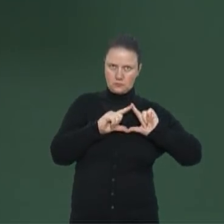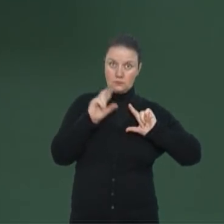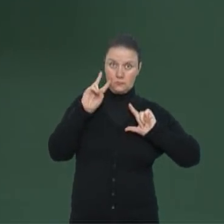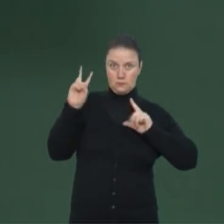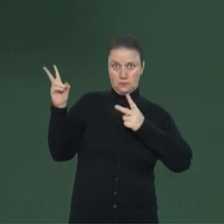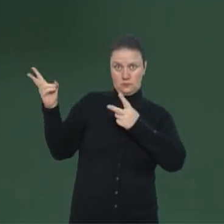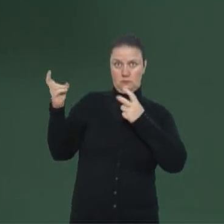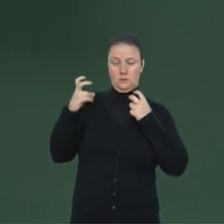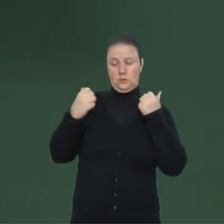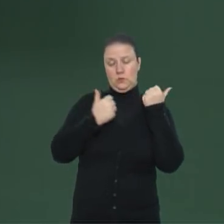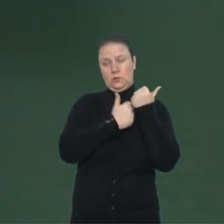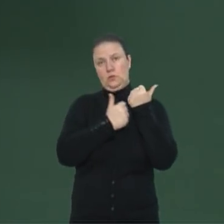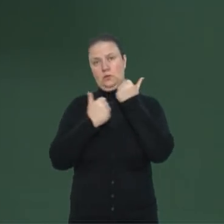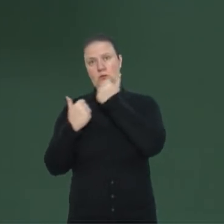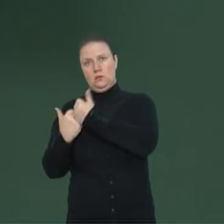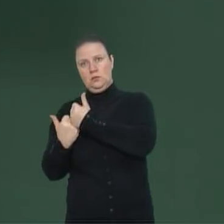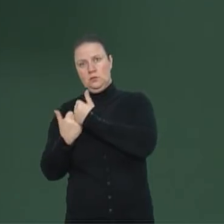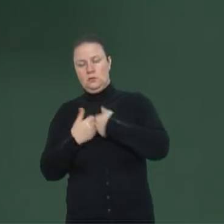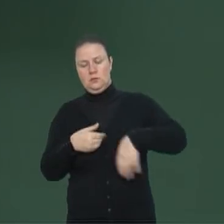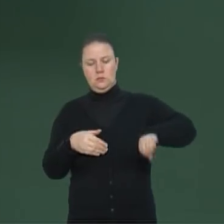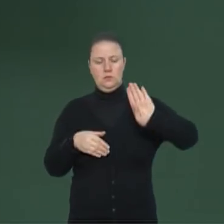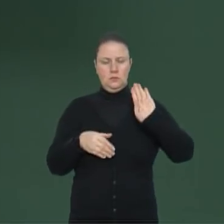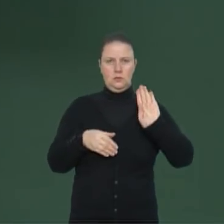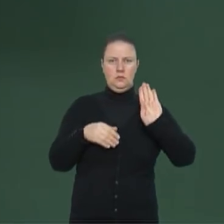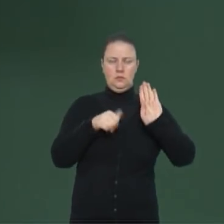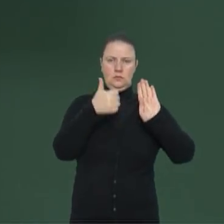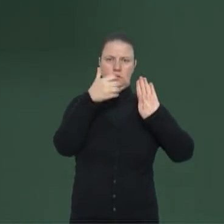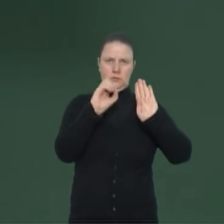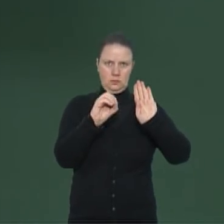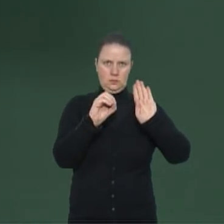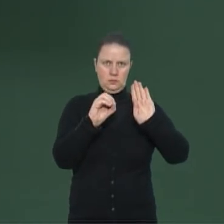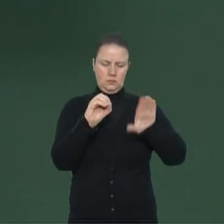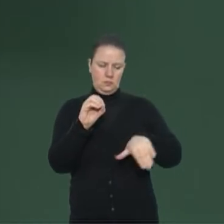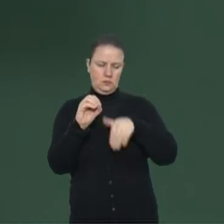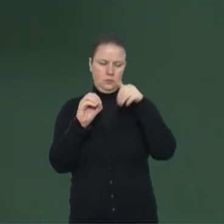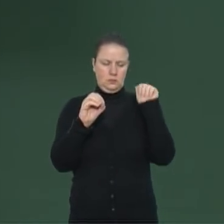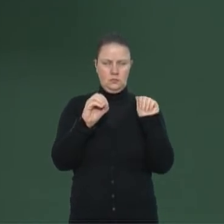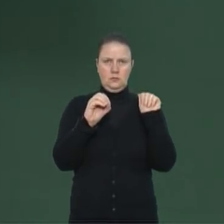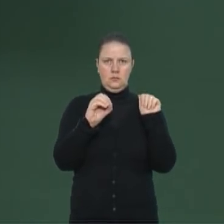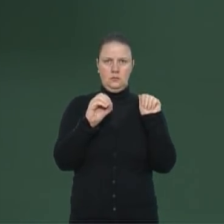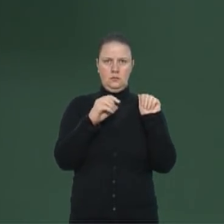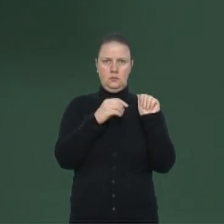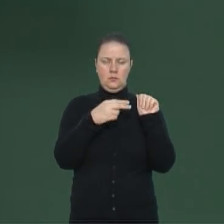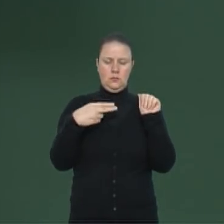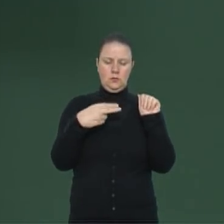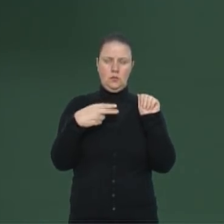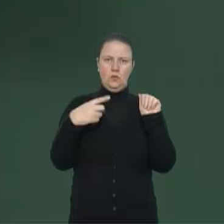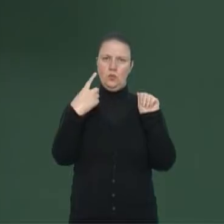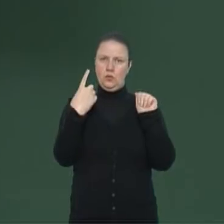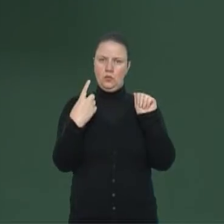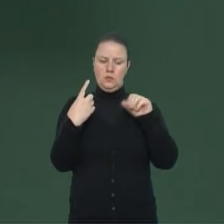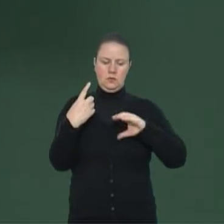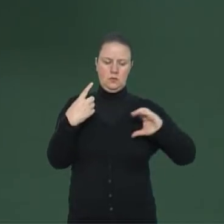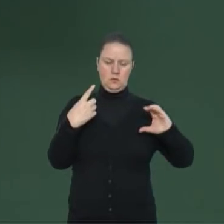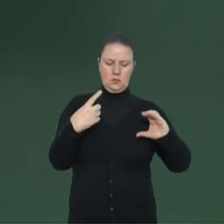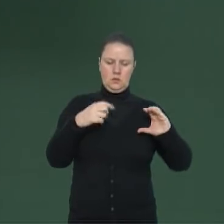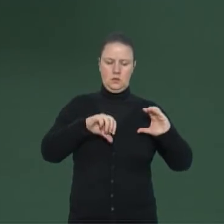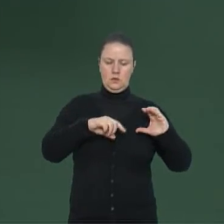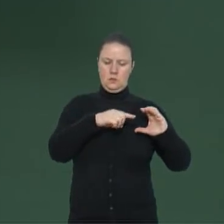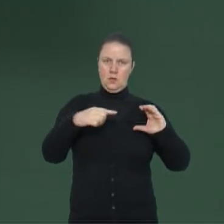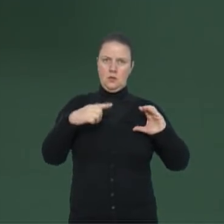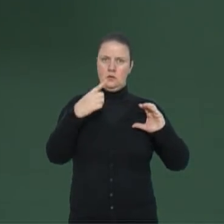4ac. Substitua B pelo valor dele, que é 10. Substitua o A pelo valor dele, que é 1. E o C, que é menos